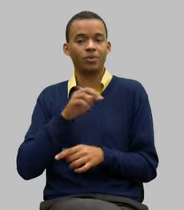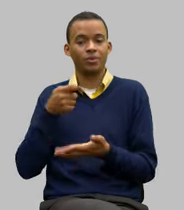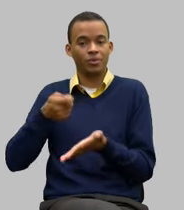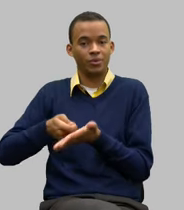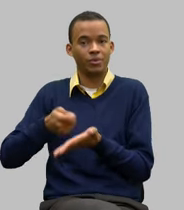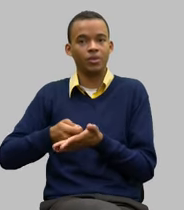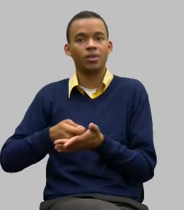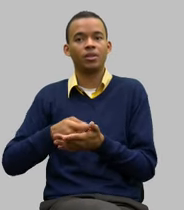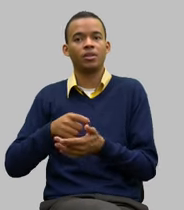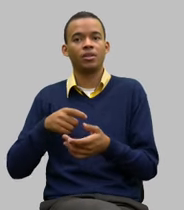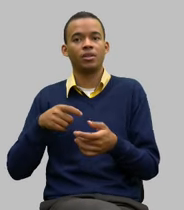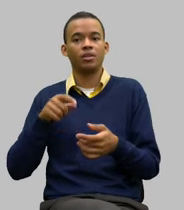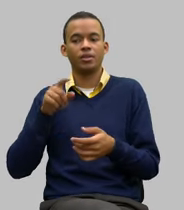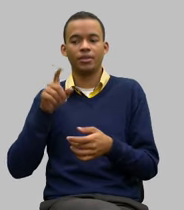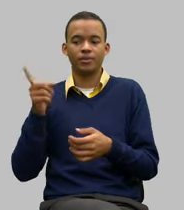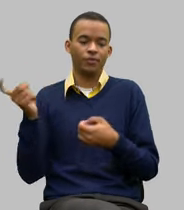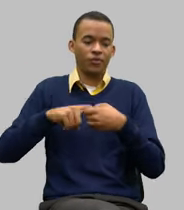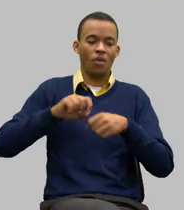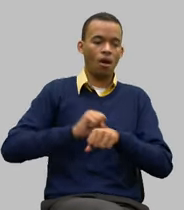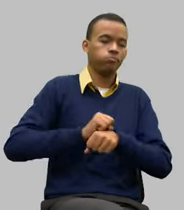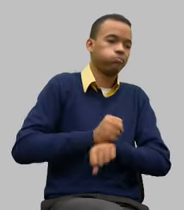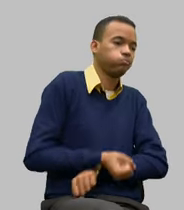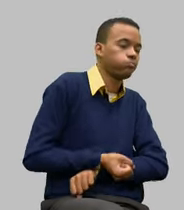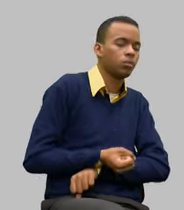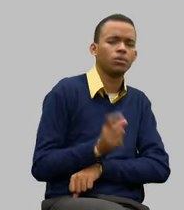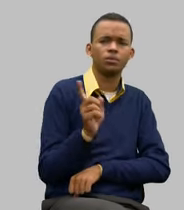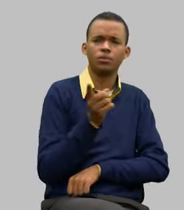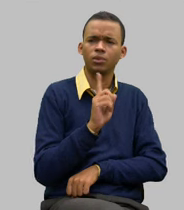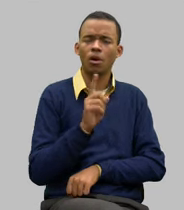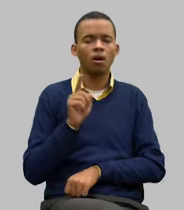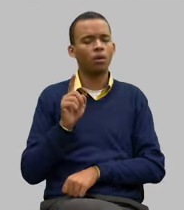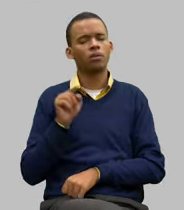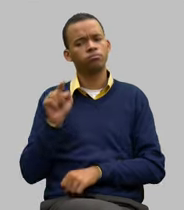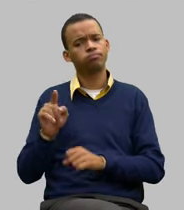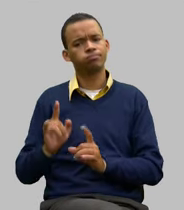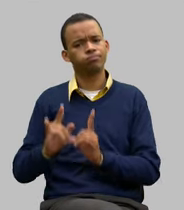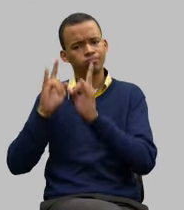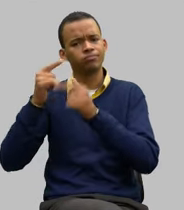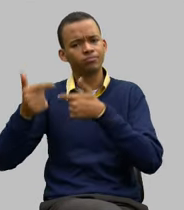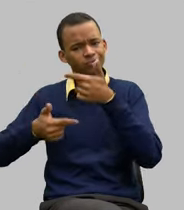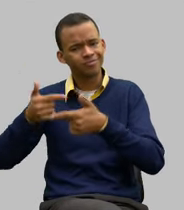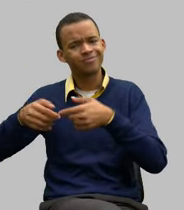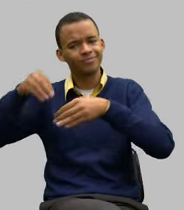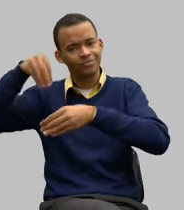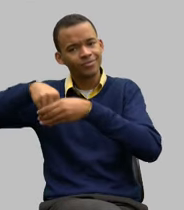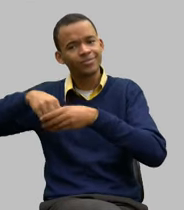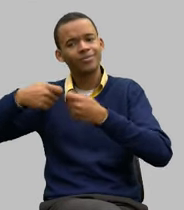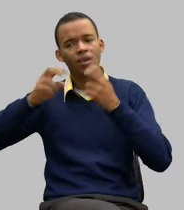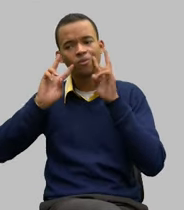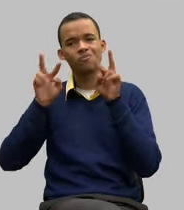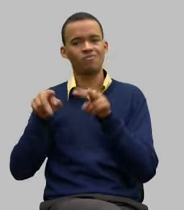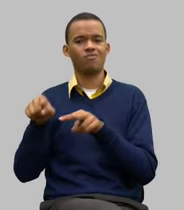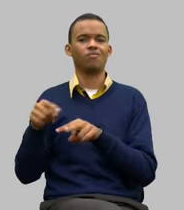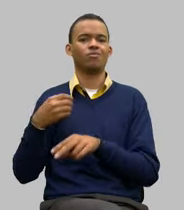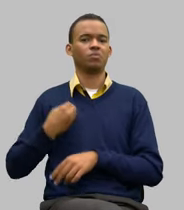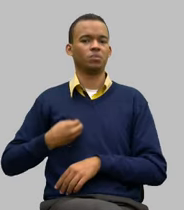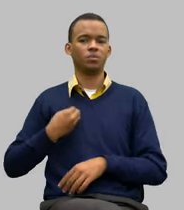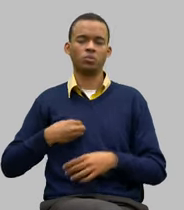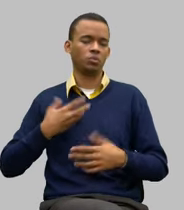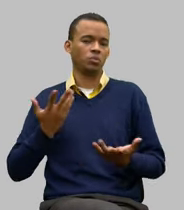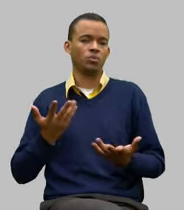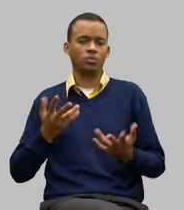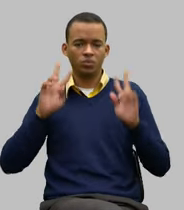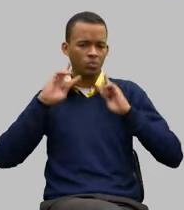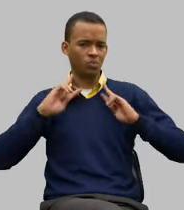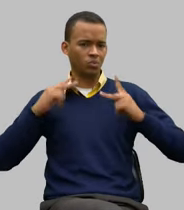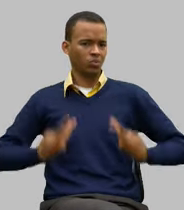o regime de escravidão policial penal tem que respeitar a dignidade da pessoa humana dele ele não pode chegar lá na